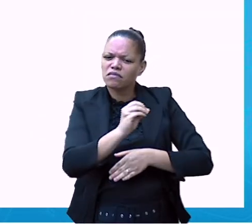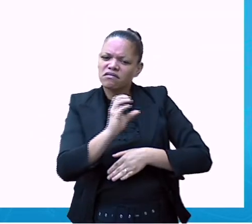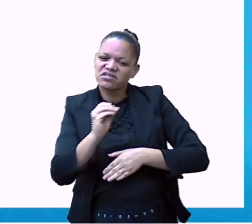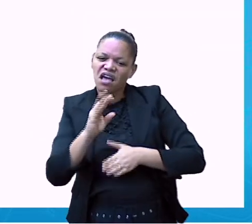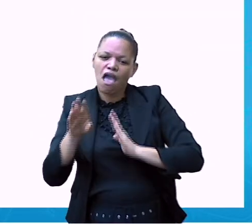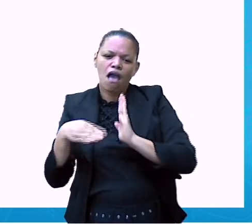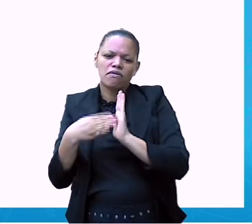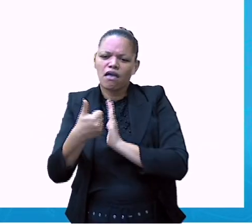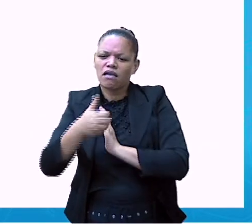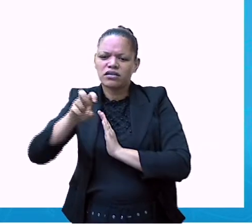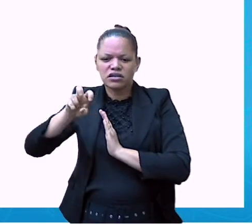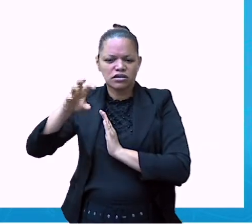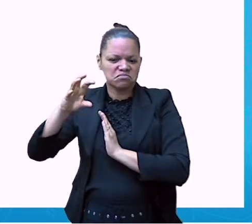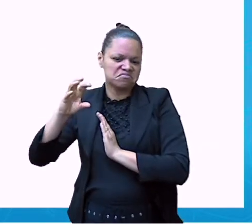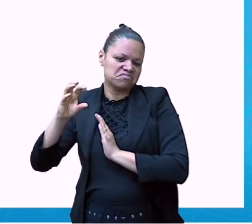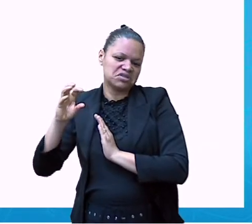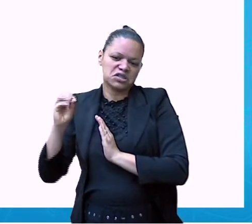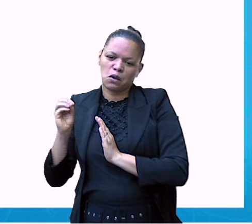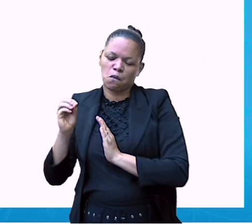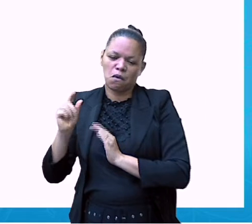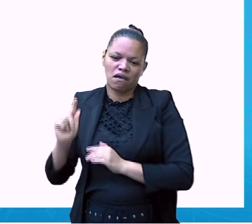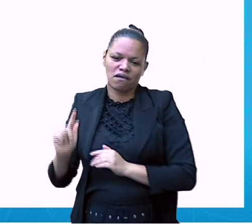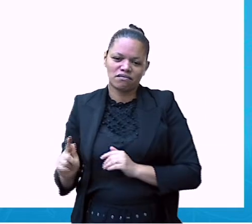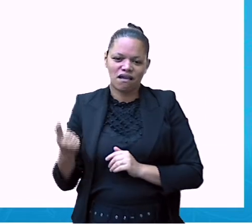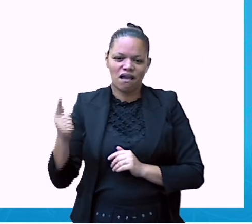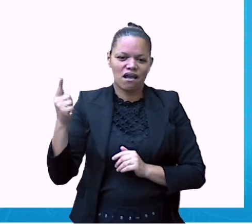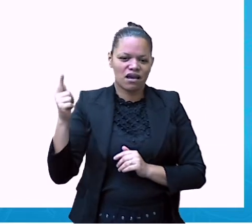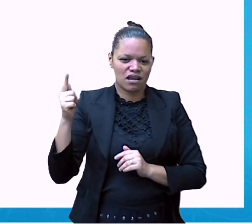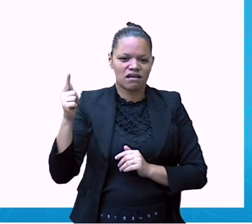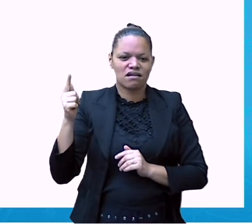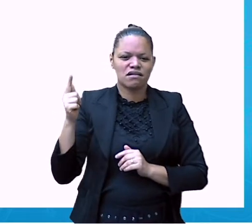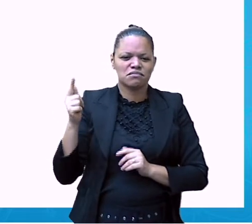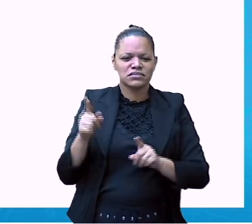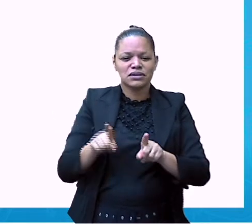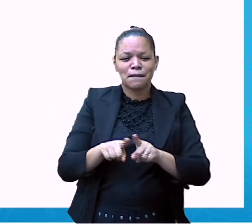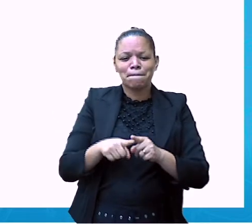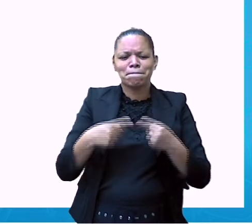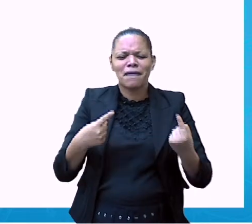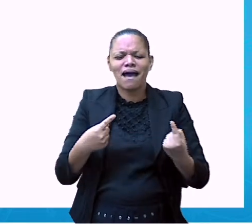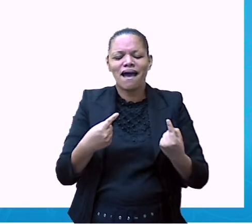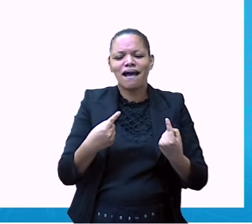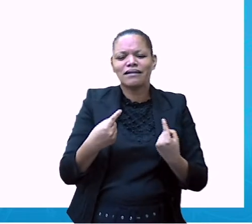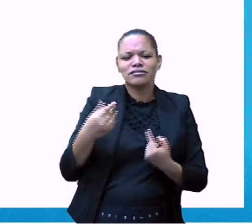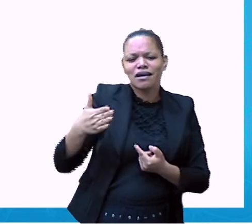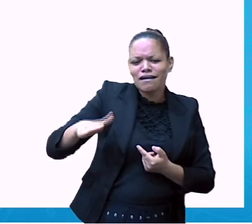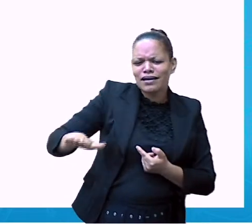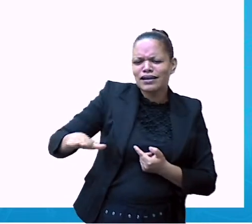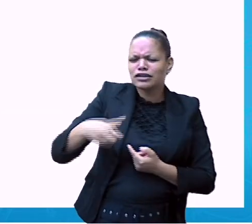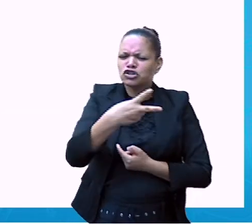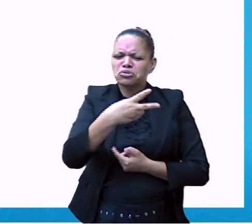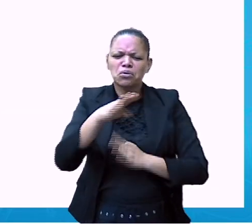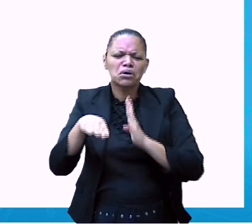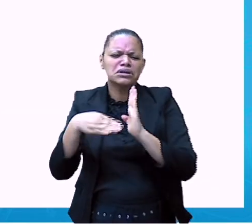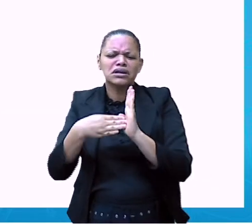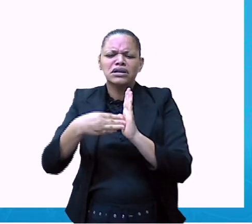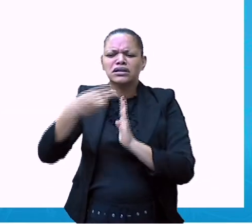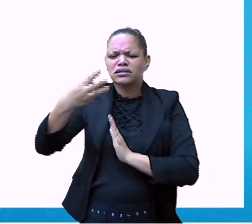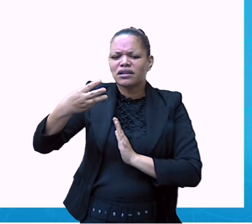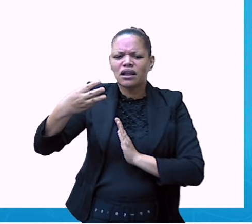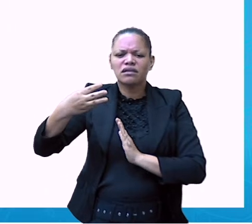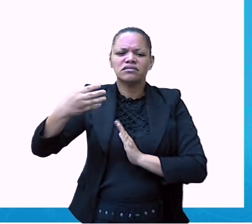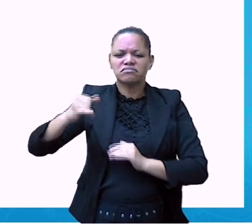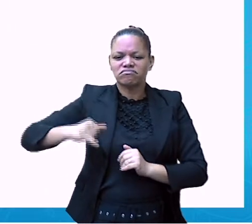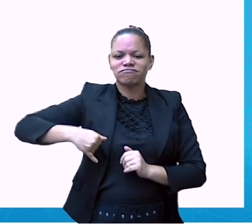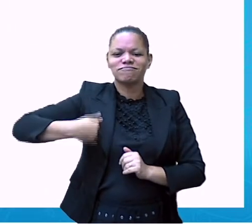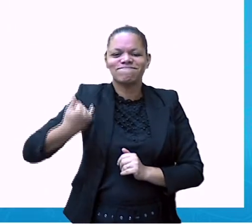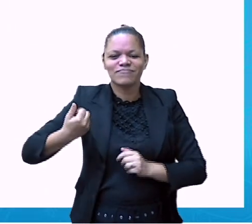diárias de fruta, entre 200 a 300 gramas. Adulto é indicado o consumo